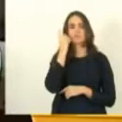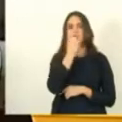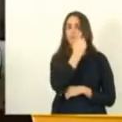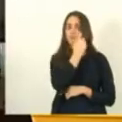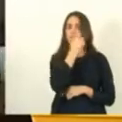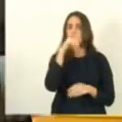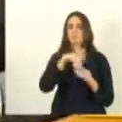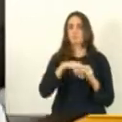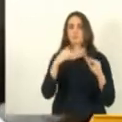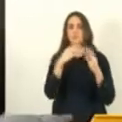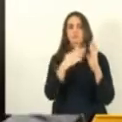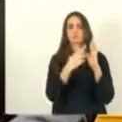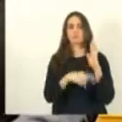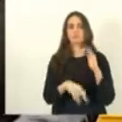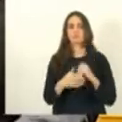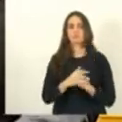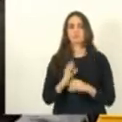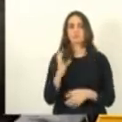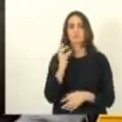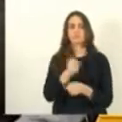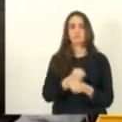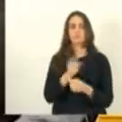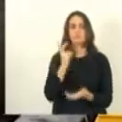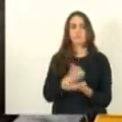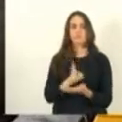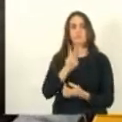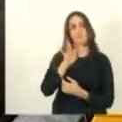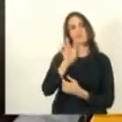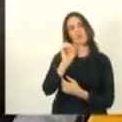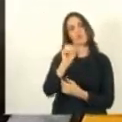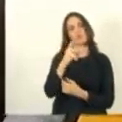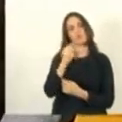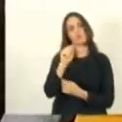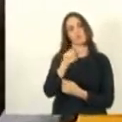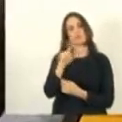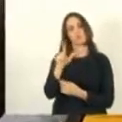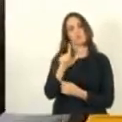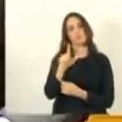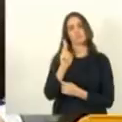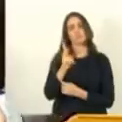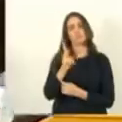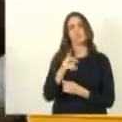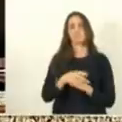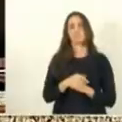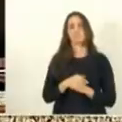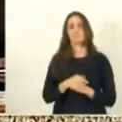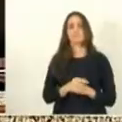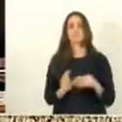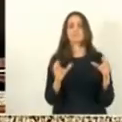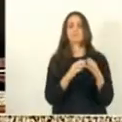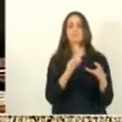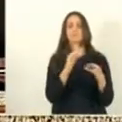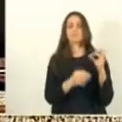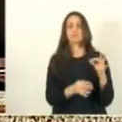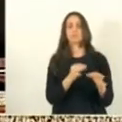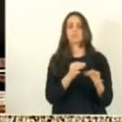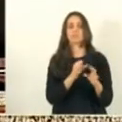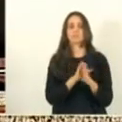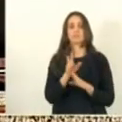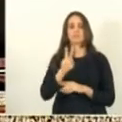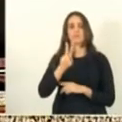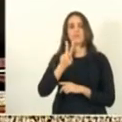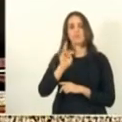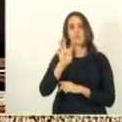Com o relator. Ok, então, mantido o veto parcial na Comissão de Justiça, senhor presidente. Comissão de Constituição e Justiça é pela manutenção do